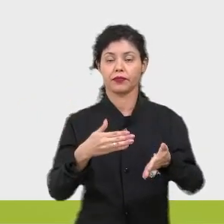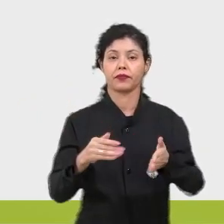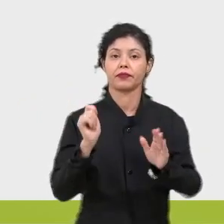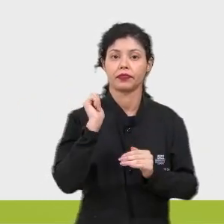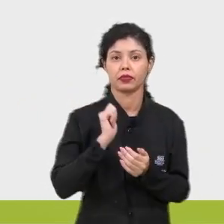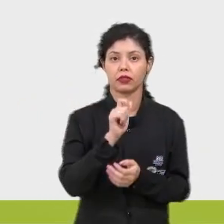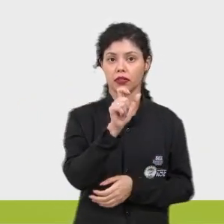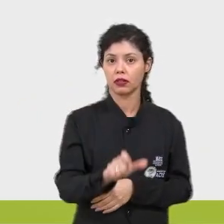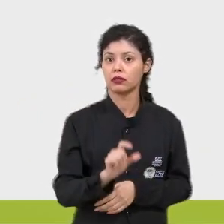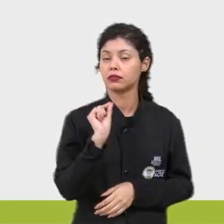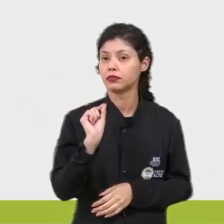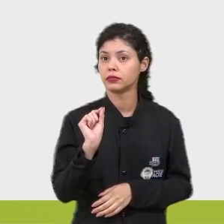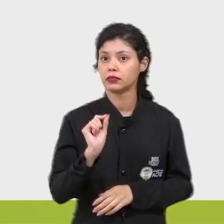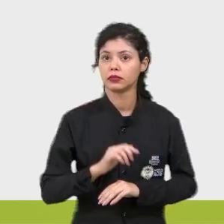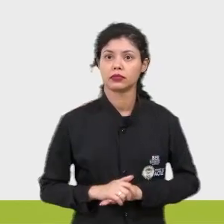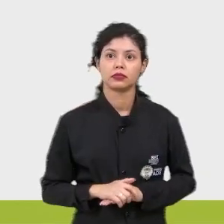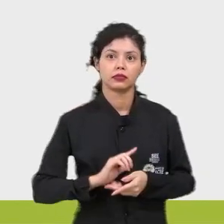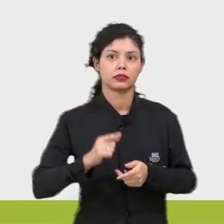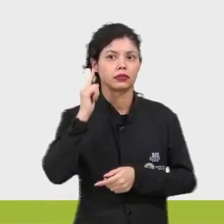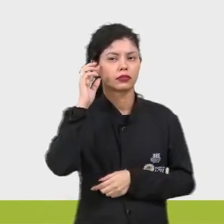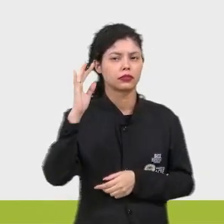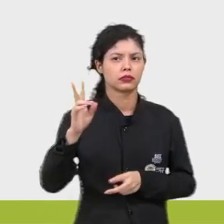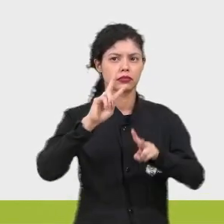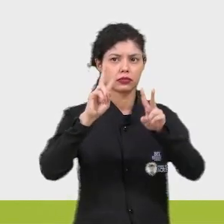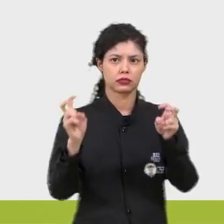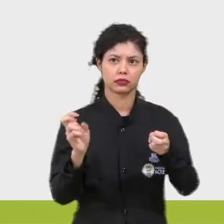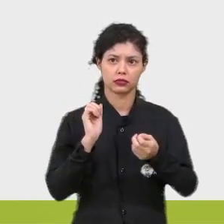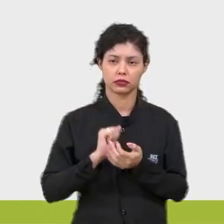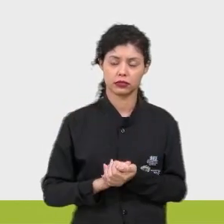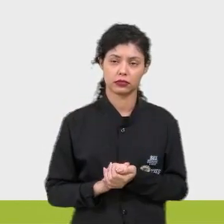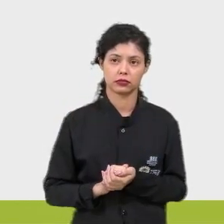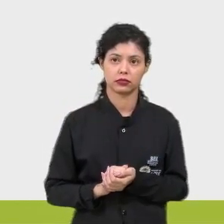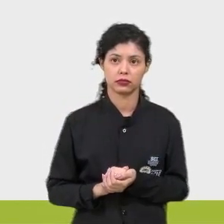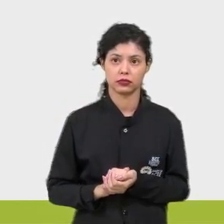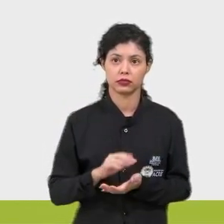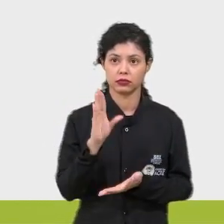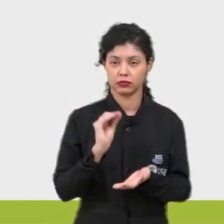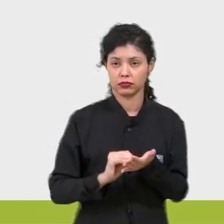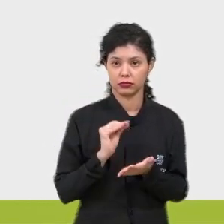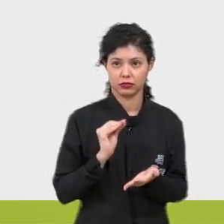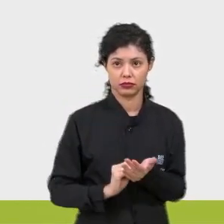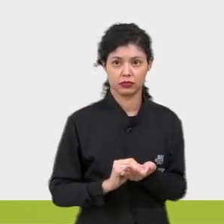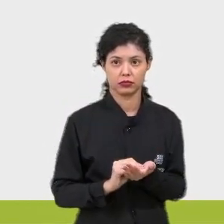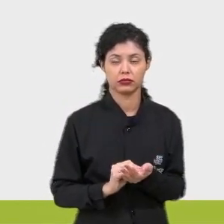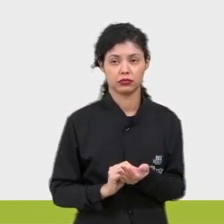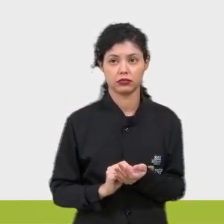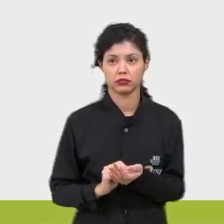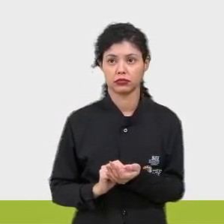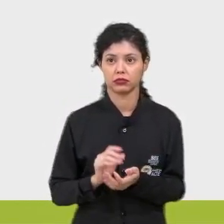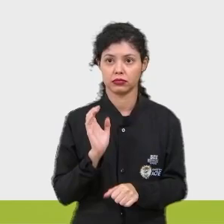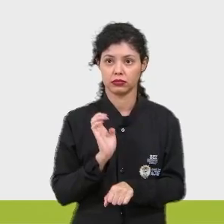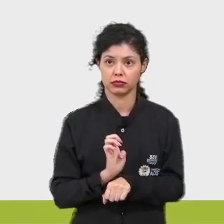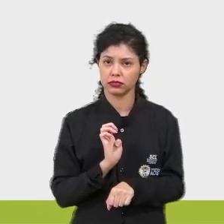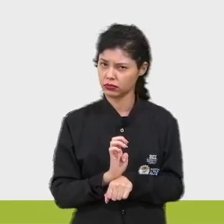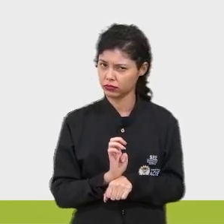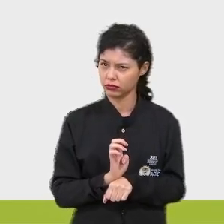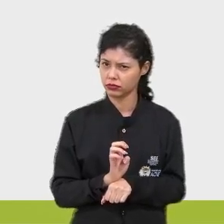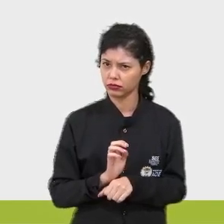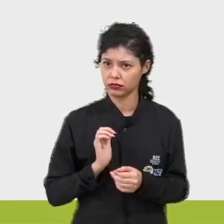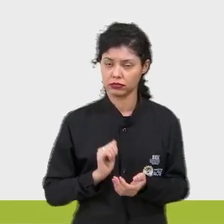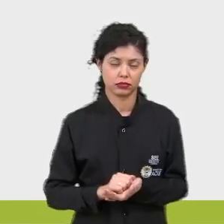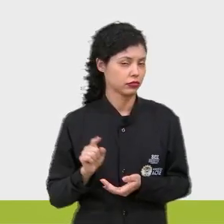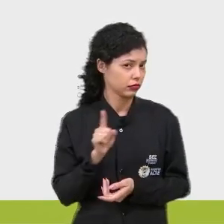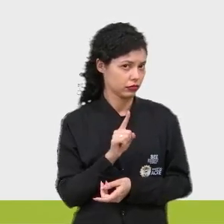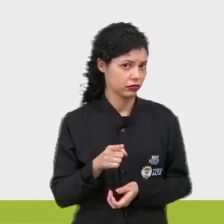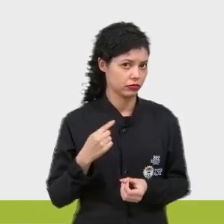dessa charge é, letra A, refletir sobre o descaso dos estados. Professor, dos estados, nós